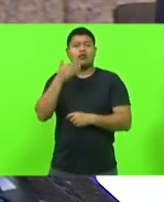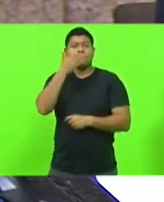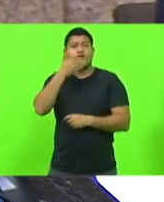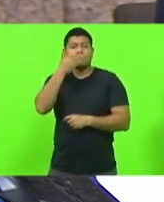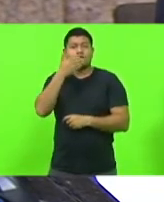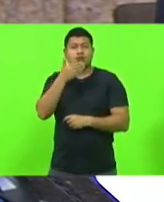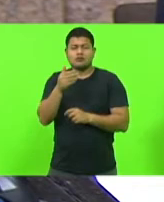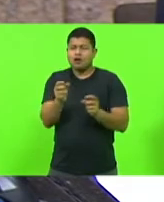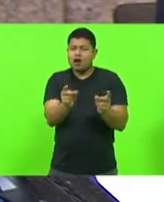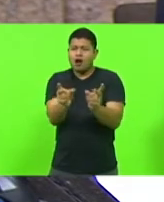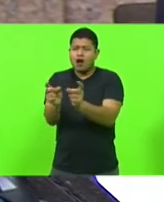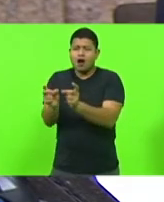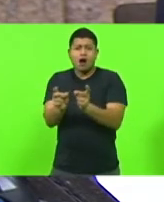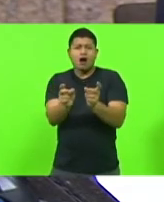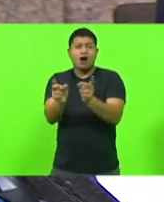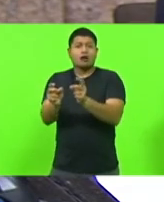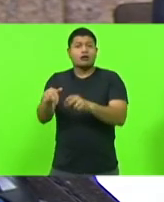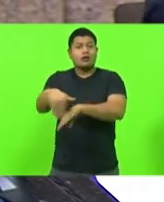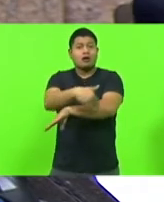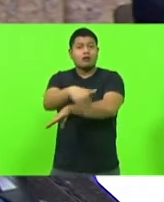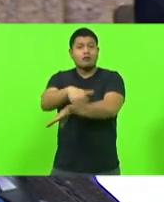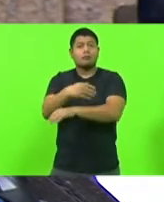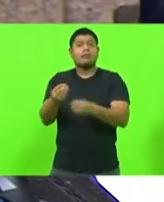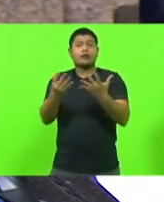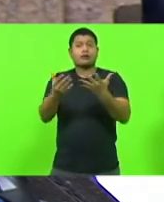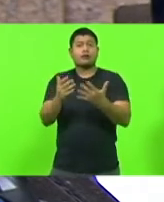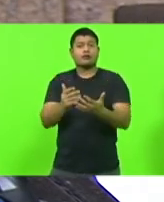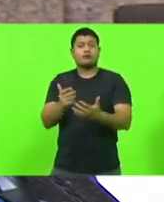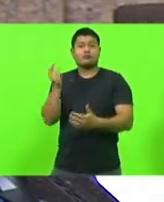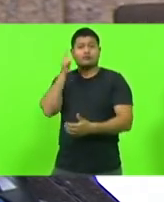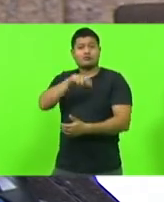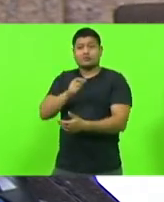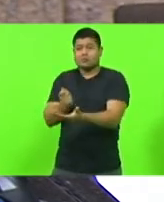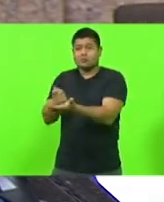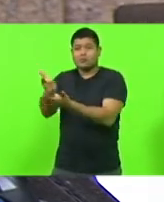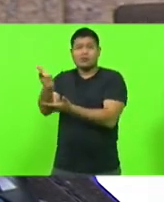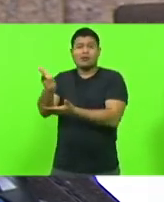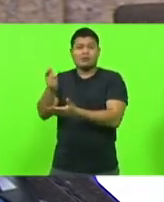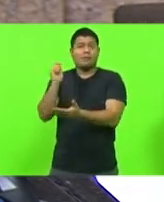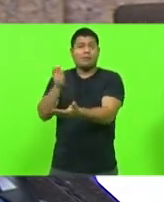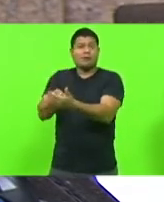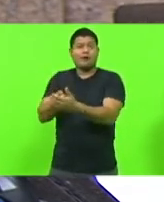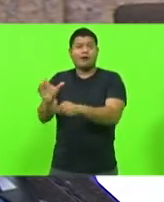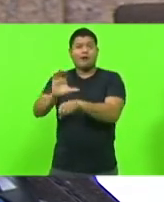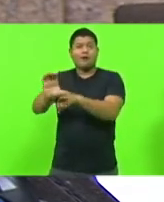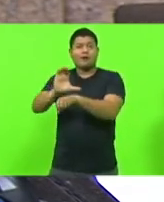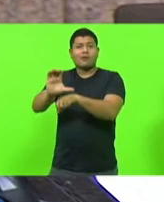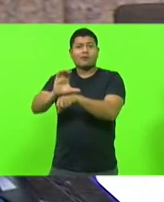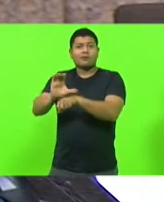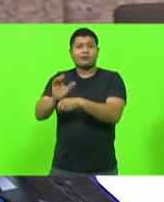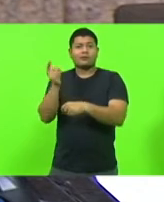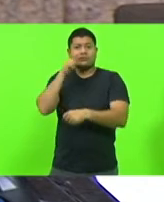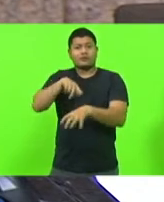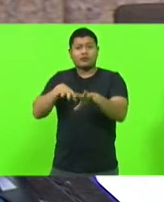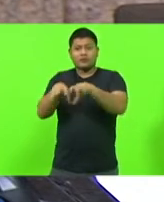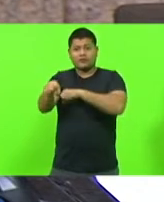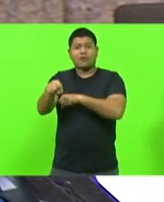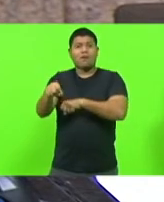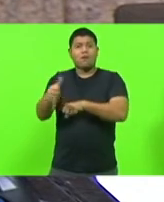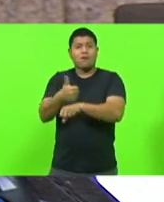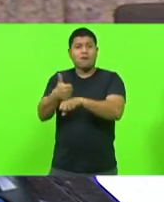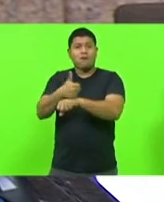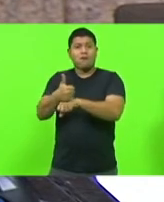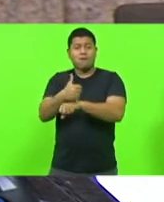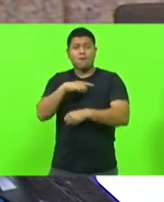alfajor na rua para conseguir pagar um curso que ele queria fazer para se capacitar. Esse jovem tem